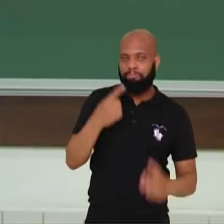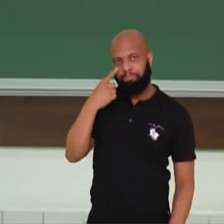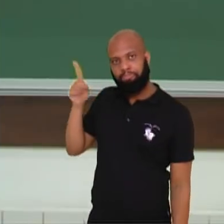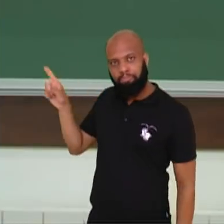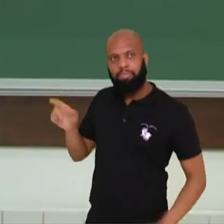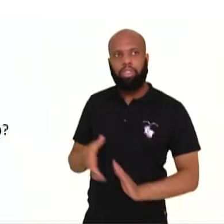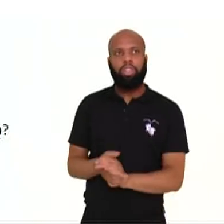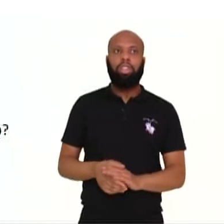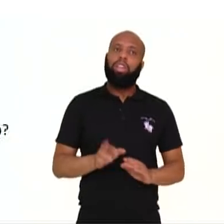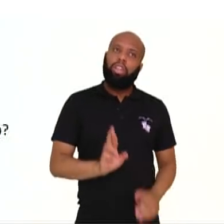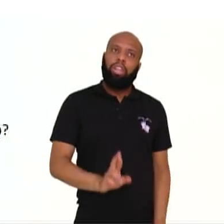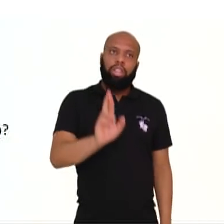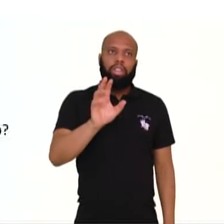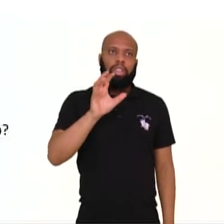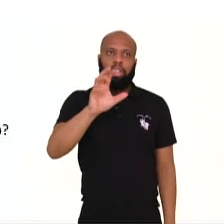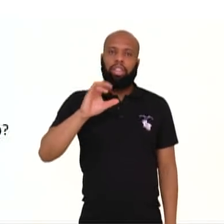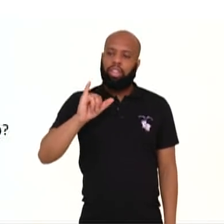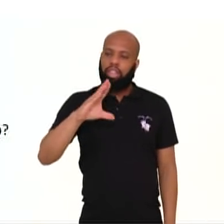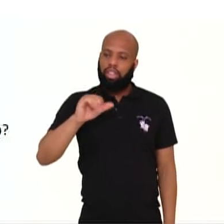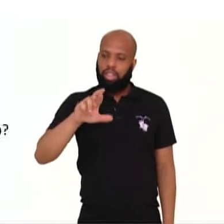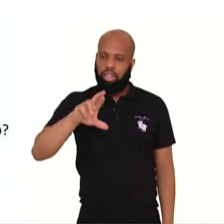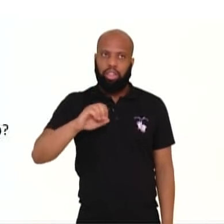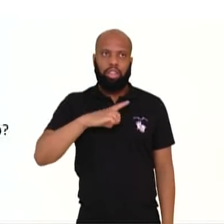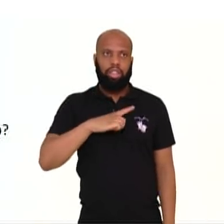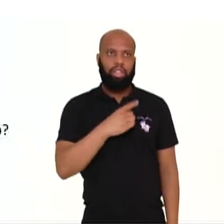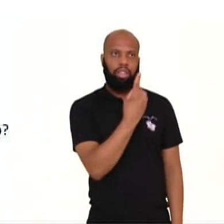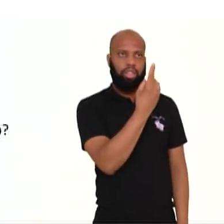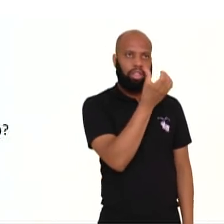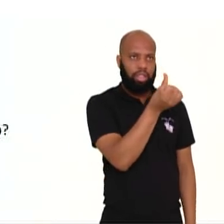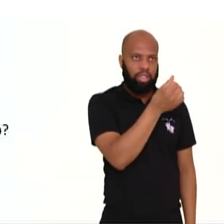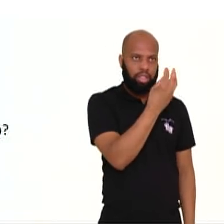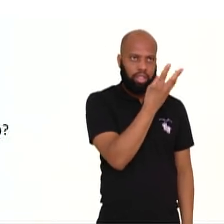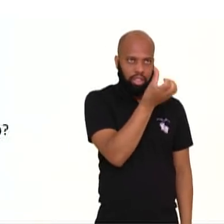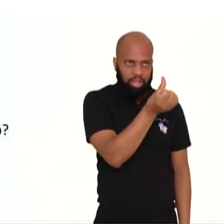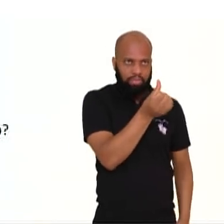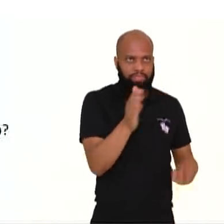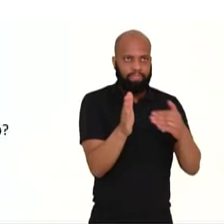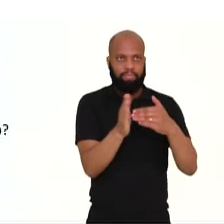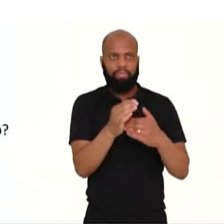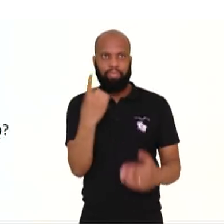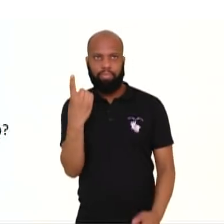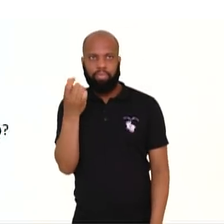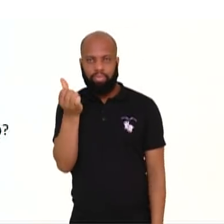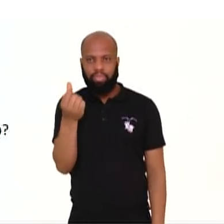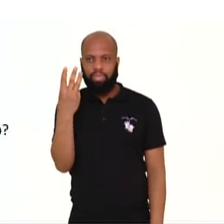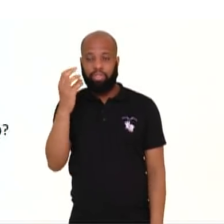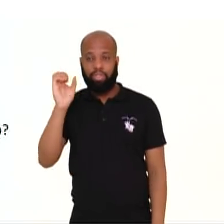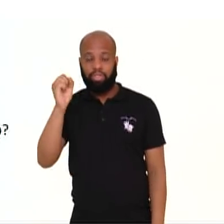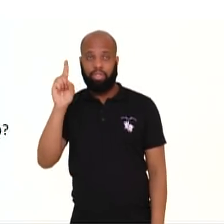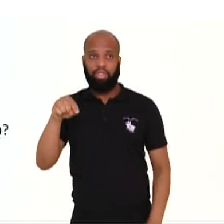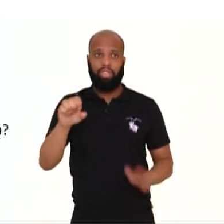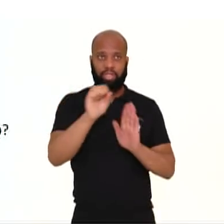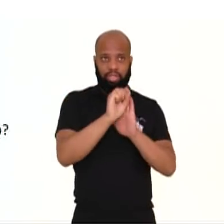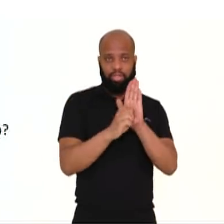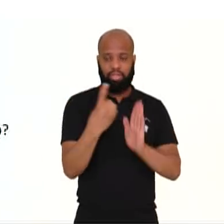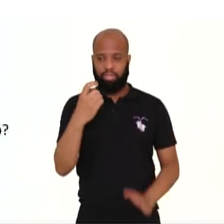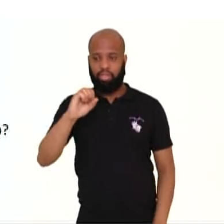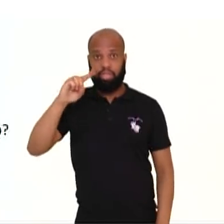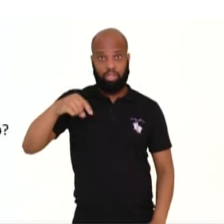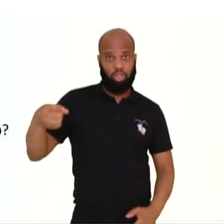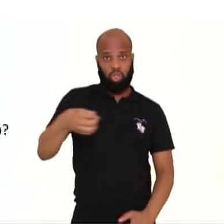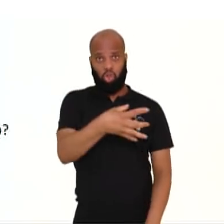Gowe, entre 1636 e 38, século 17. Veja, é a Idade Moderna já,